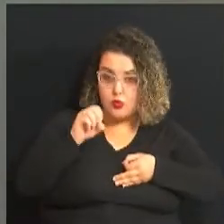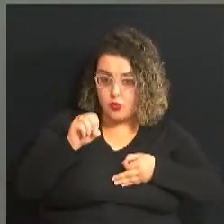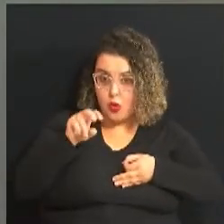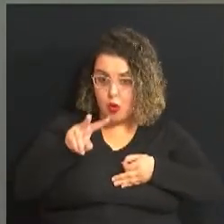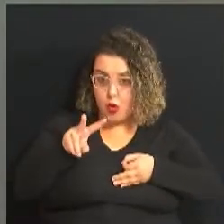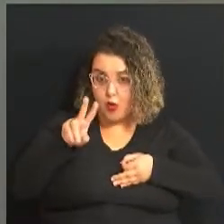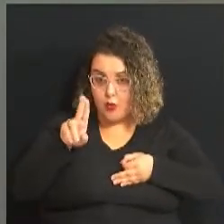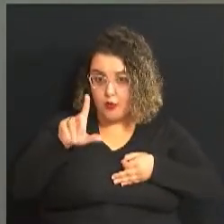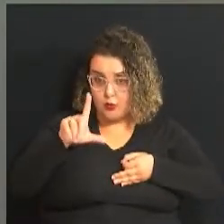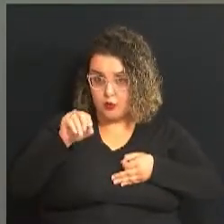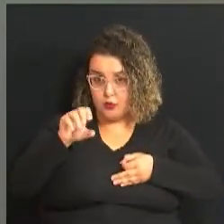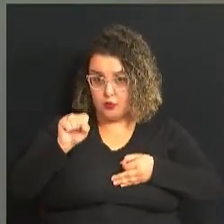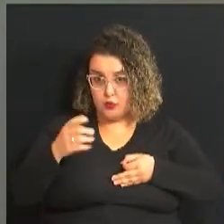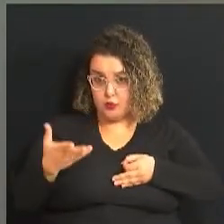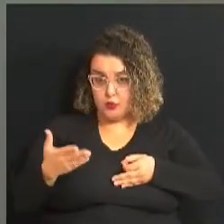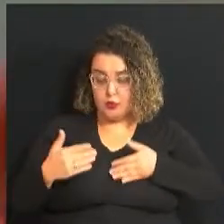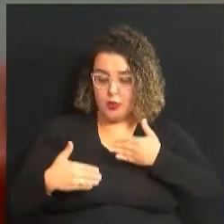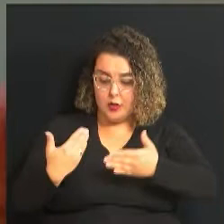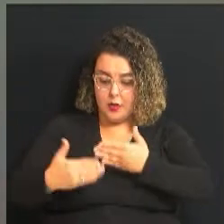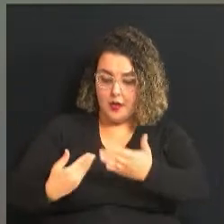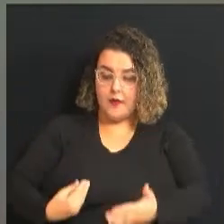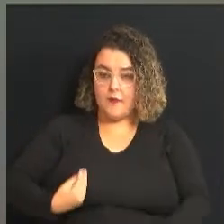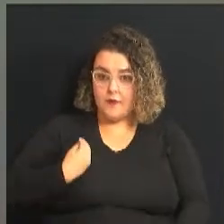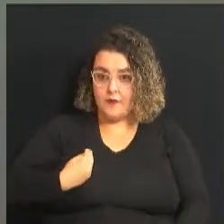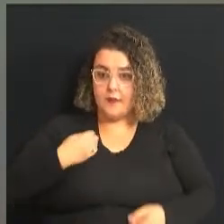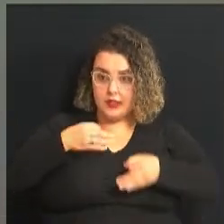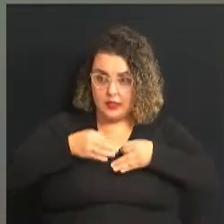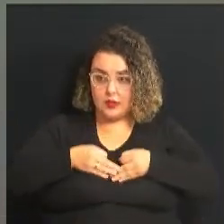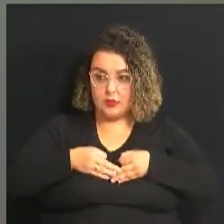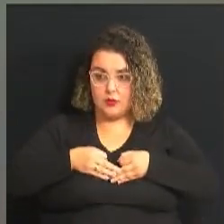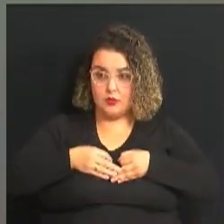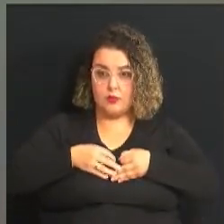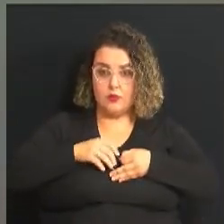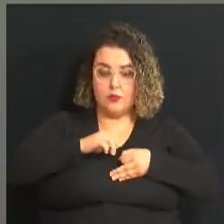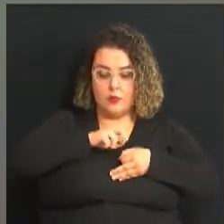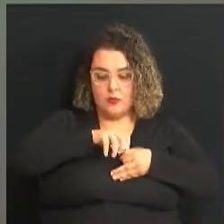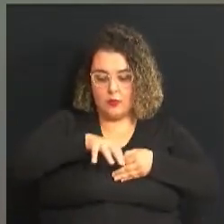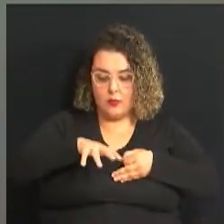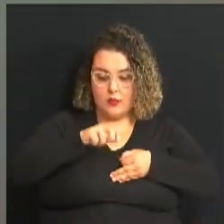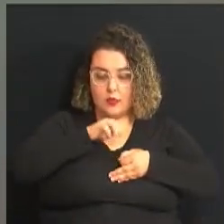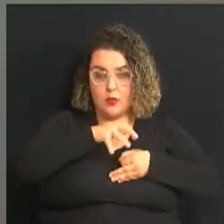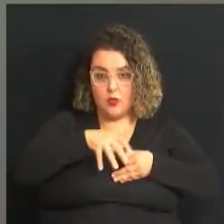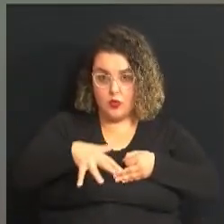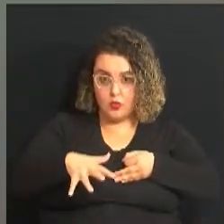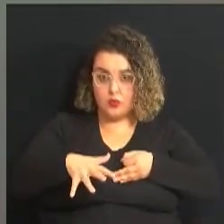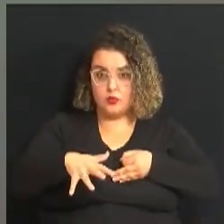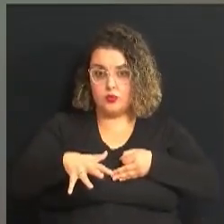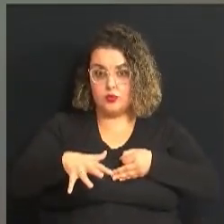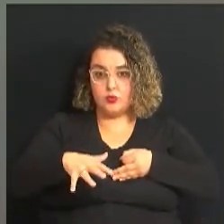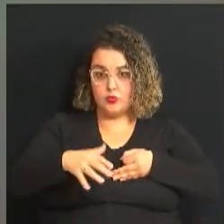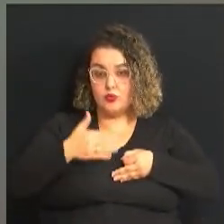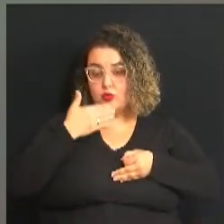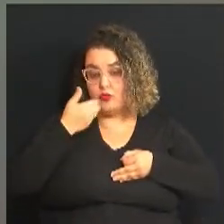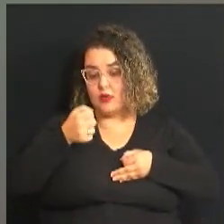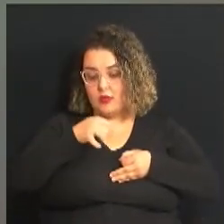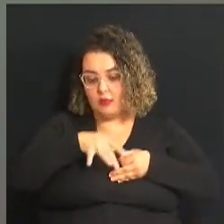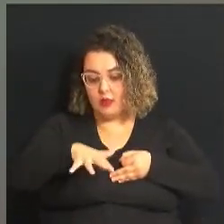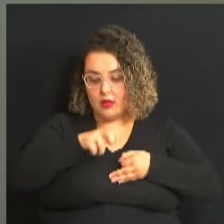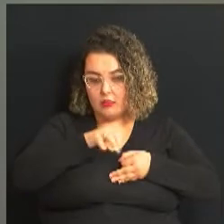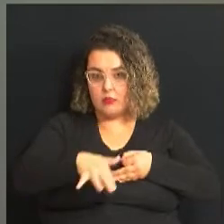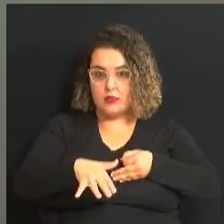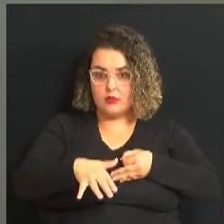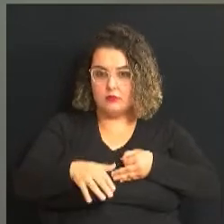decorrer da sua vida, recrutando sempre os melhores óvulos, os piores